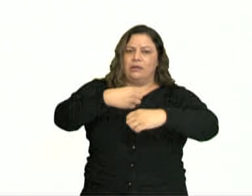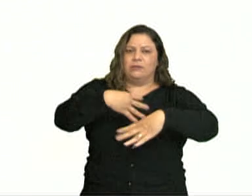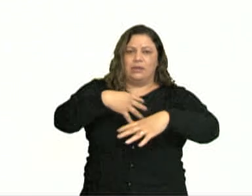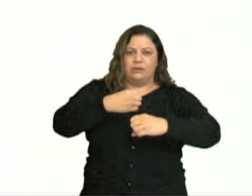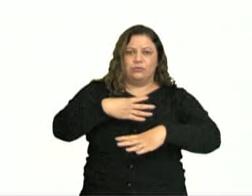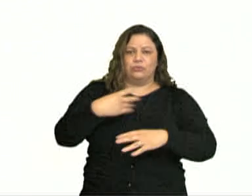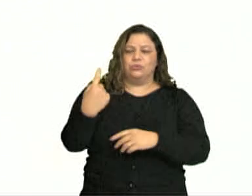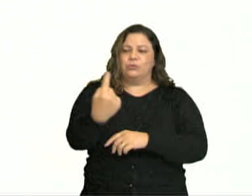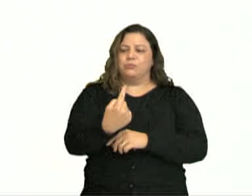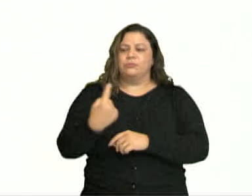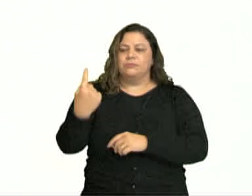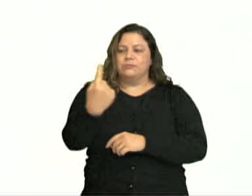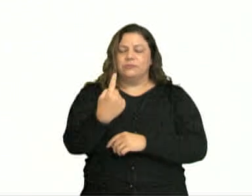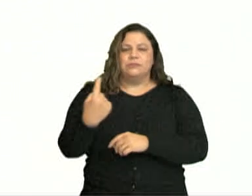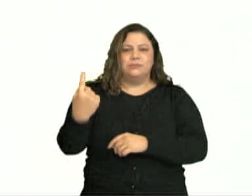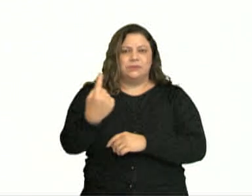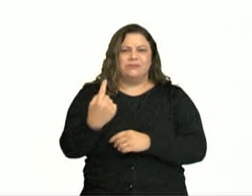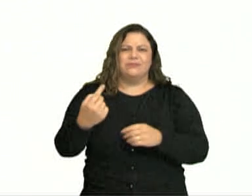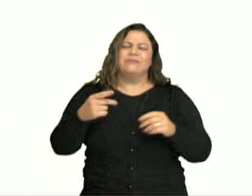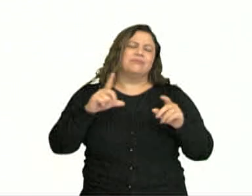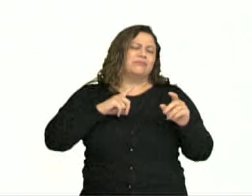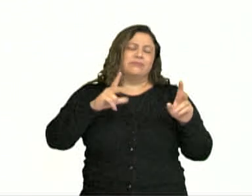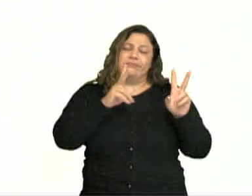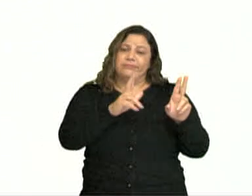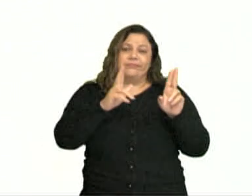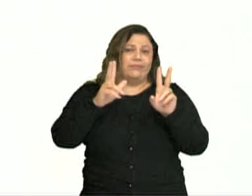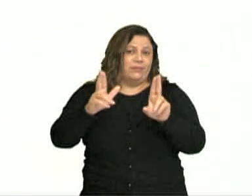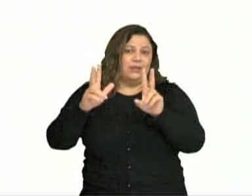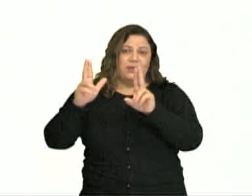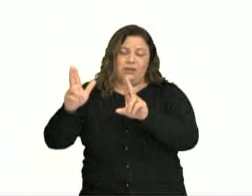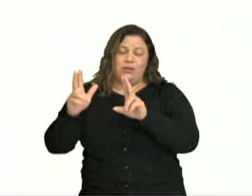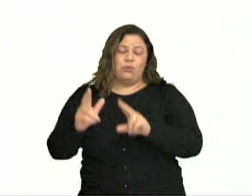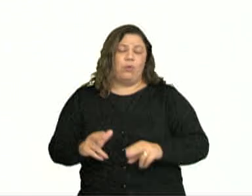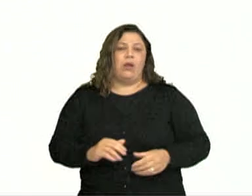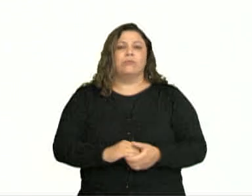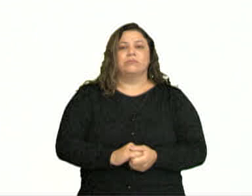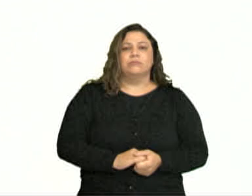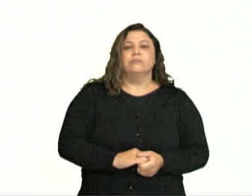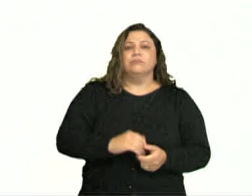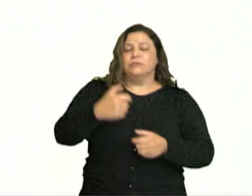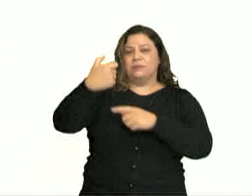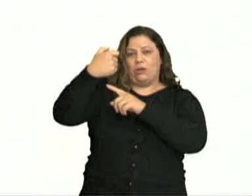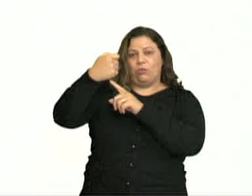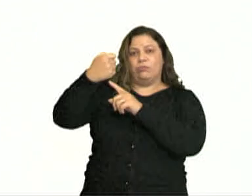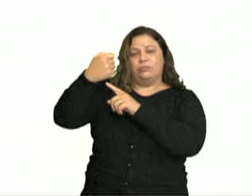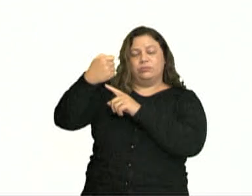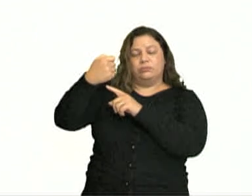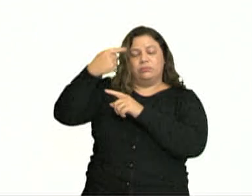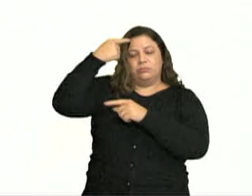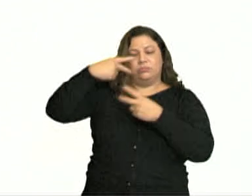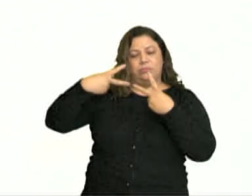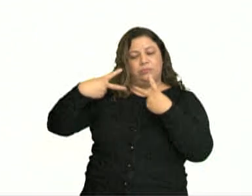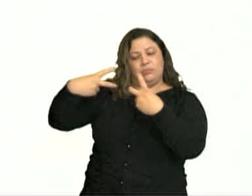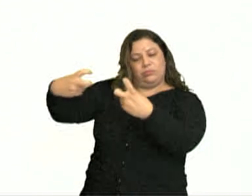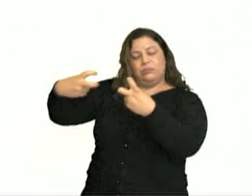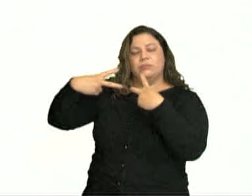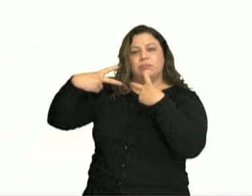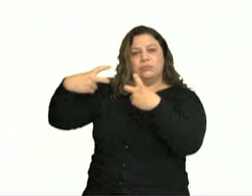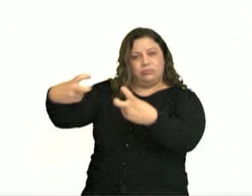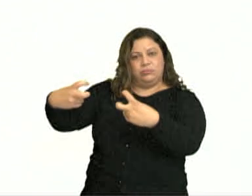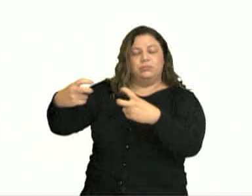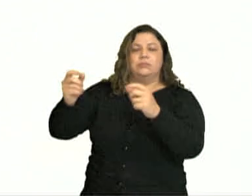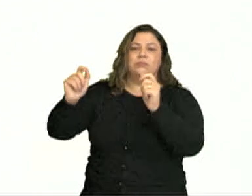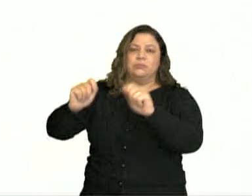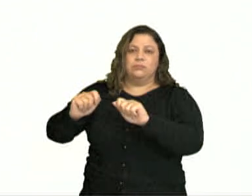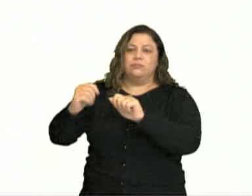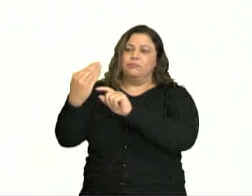raio gama. O termômetro mede a radiação térmica emitida pelo corpo humano e é capturado pelo sensor e deve estar a